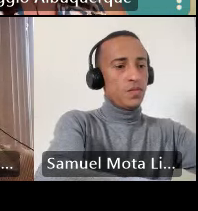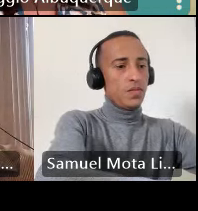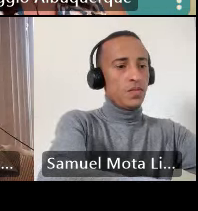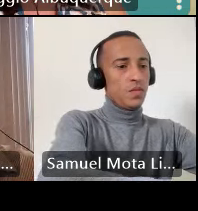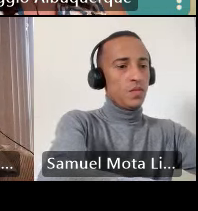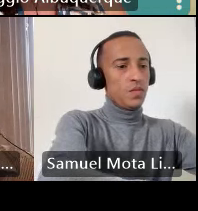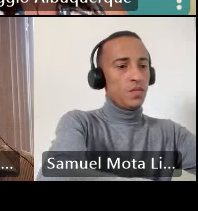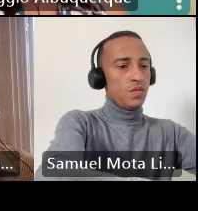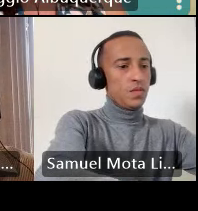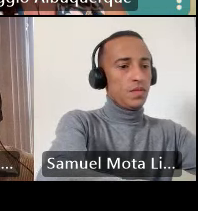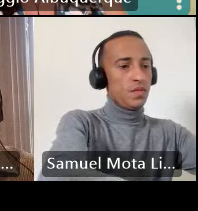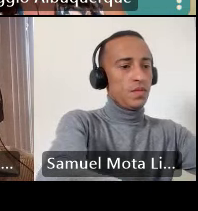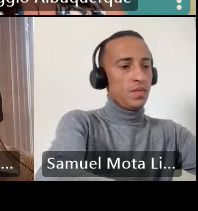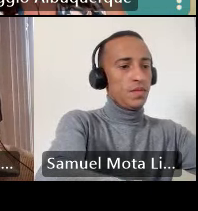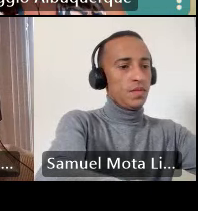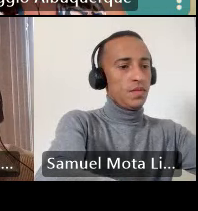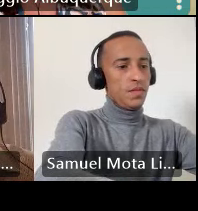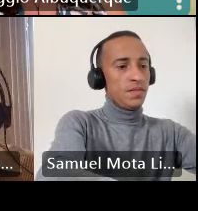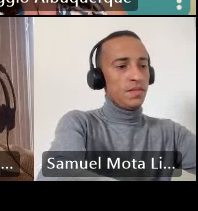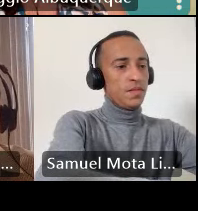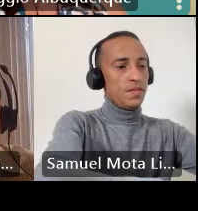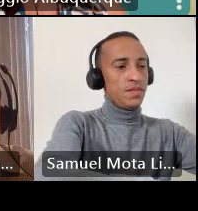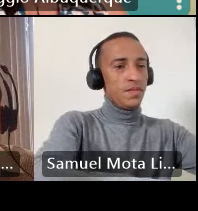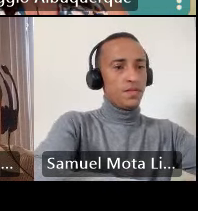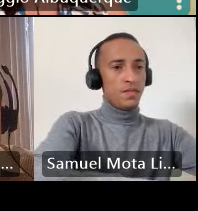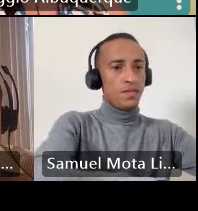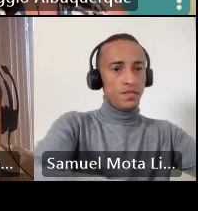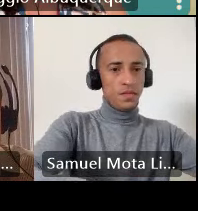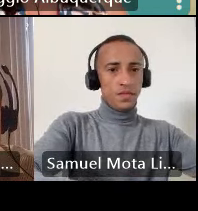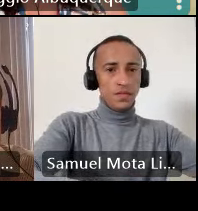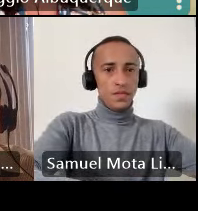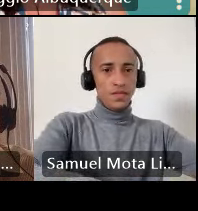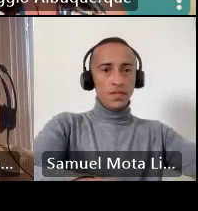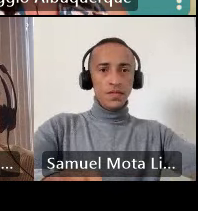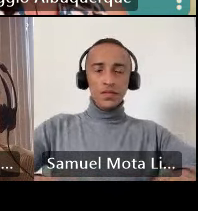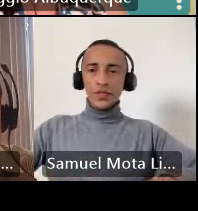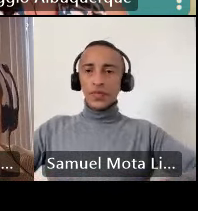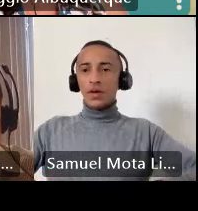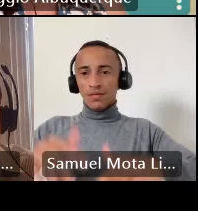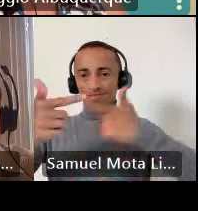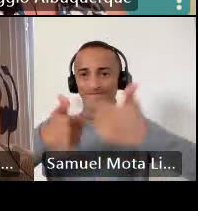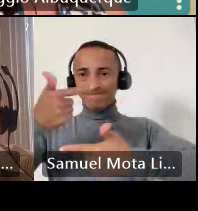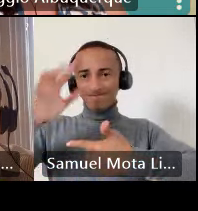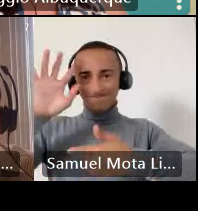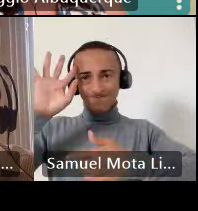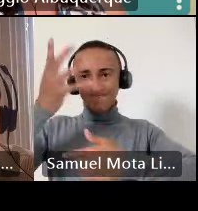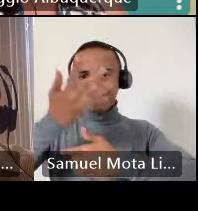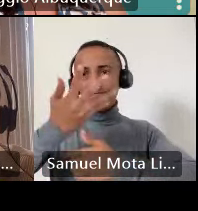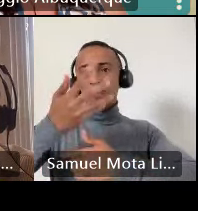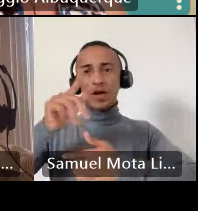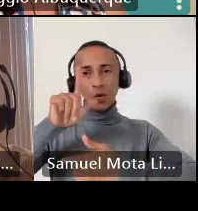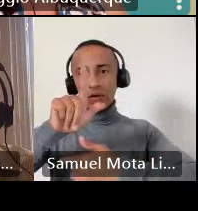decisões que vão ser mais acertadas mais bem focadas e que vão trazer os melhores resultados